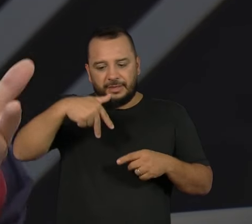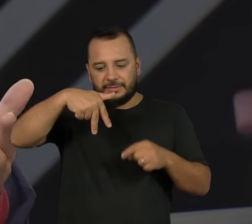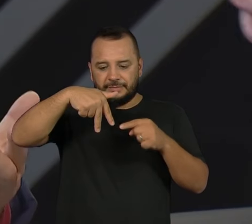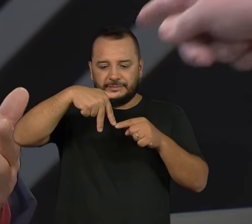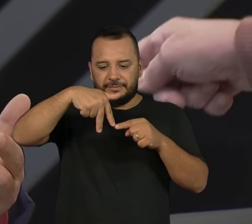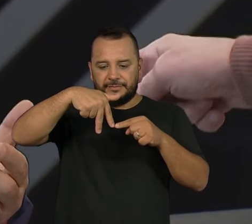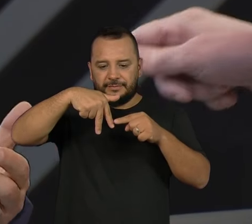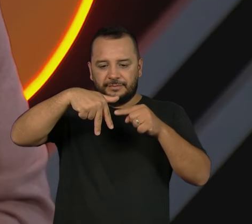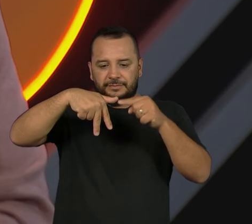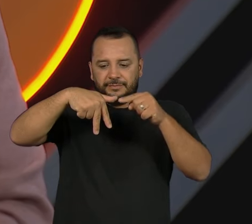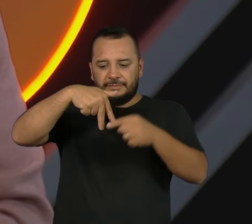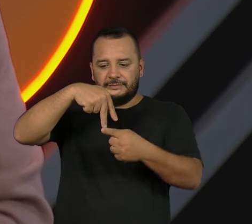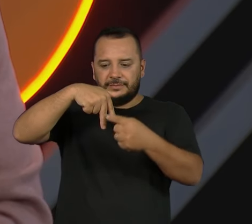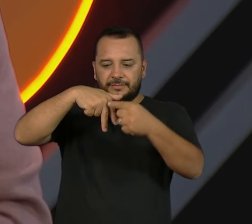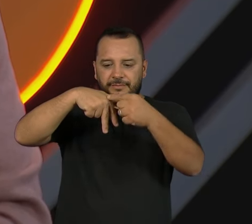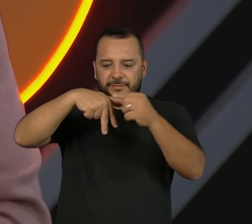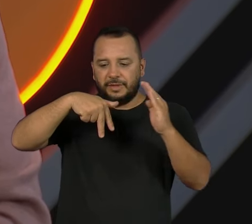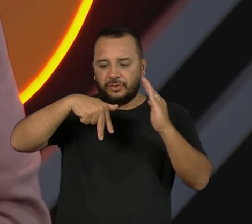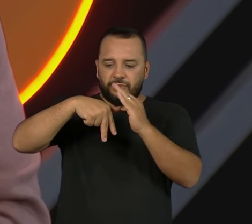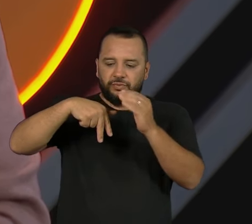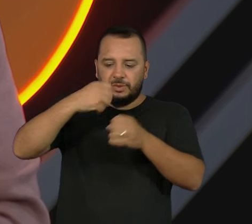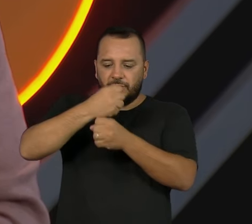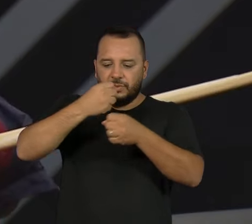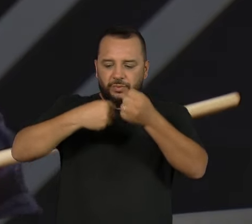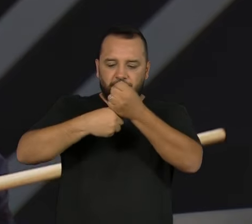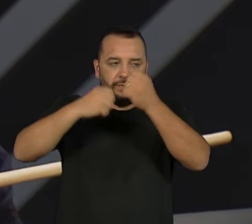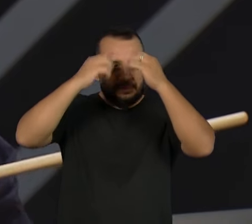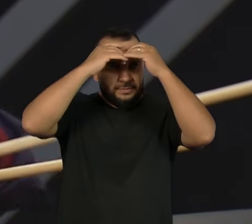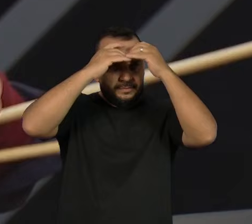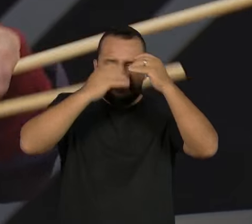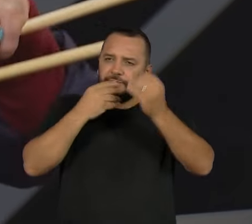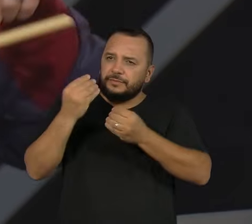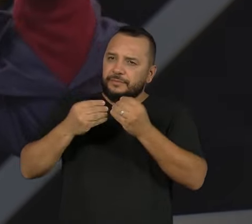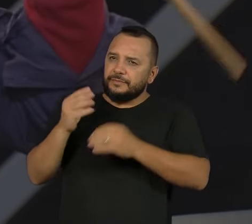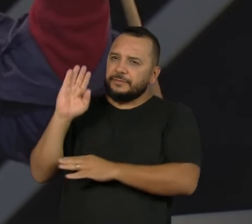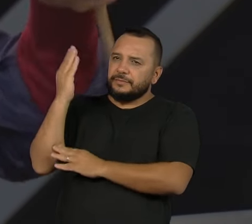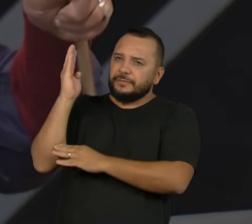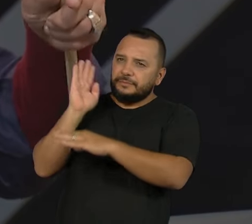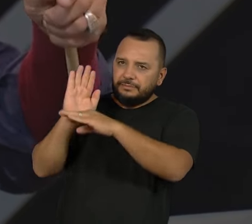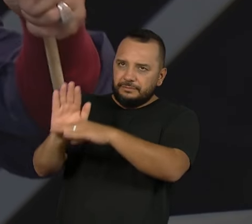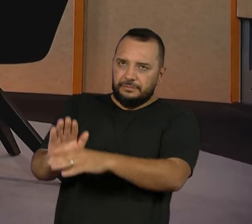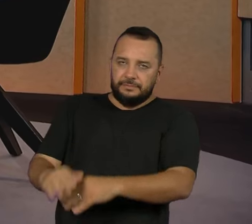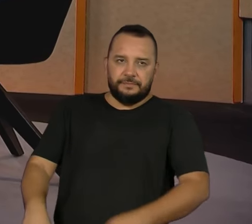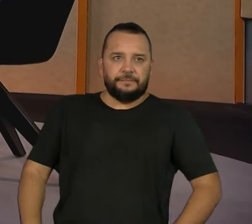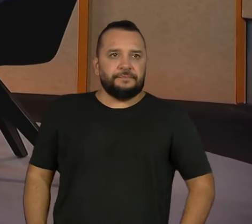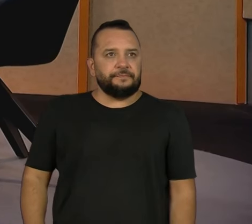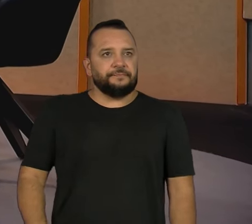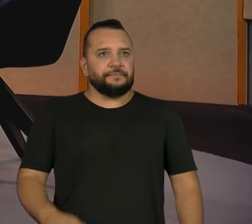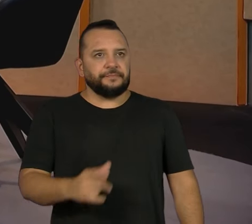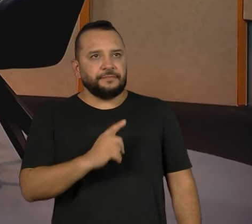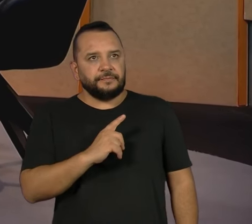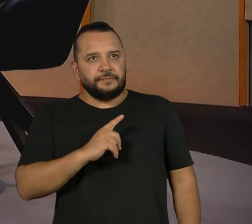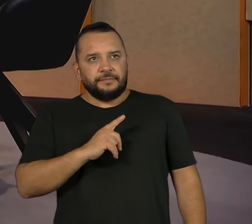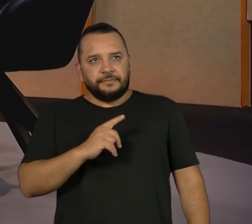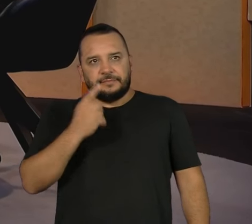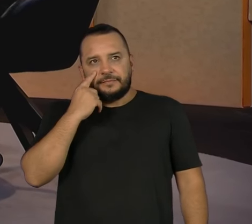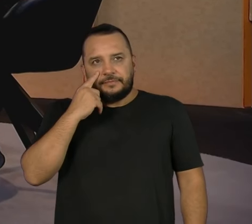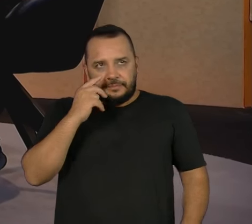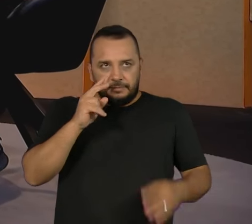para o cérebro. E como é que o bastão ajuda nisso? O bastão, por exemplo, aqui, se você